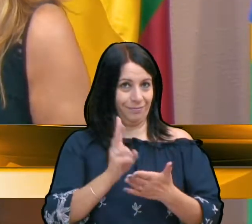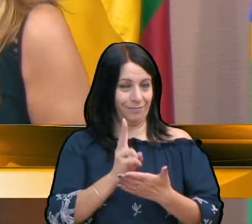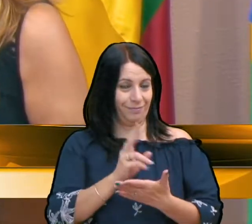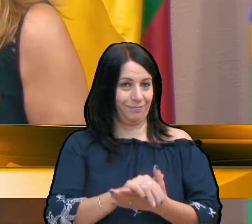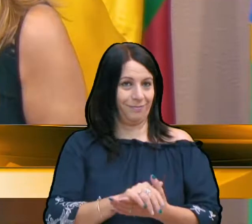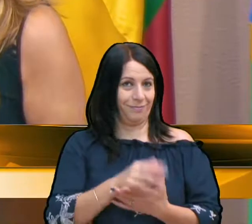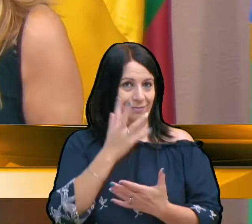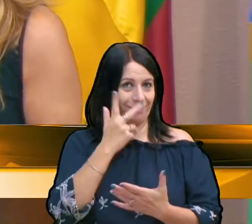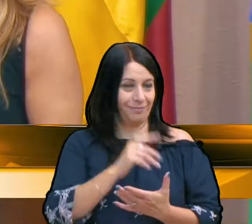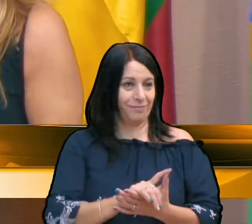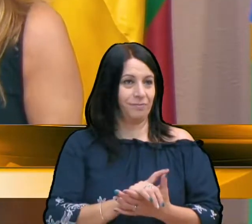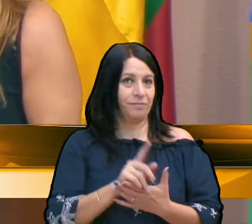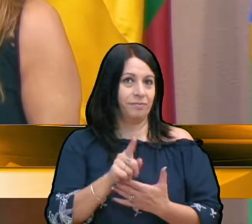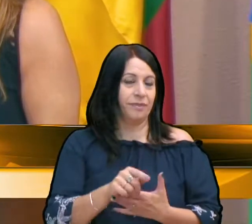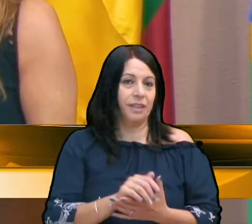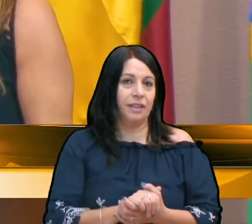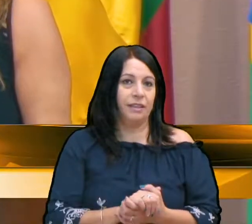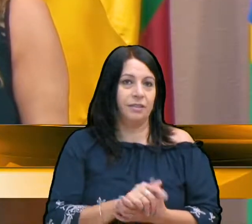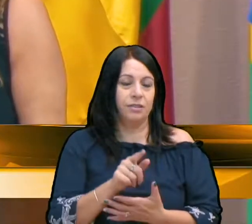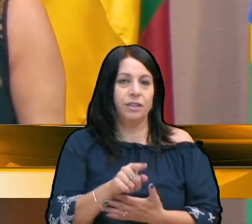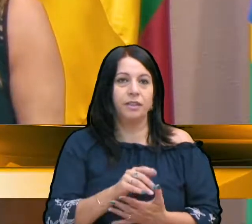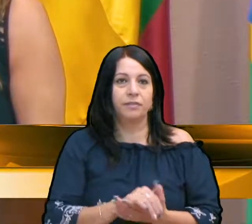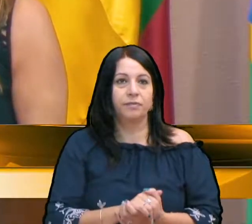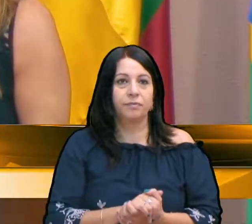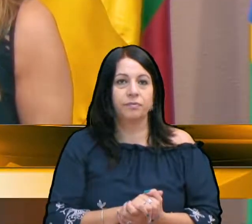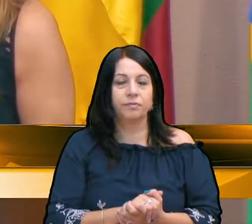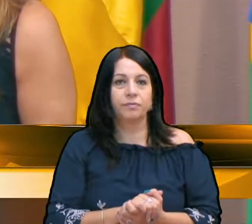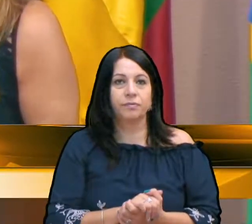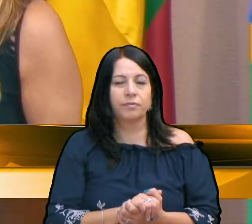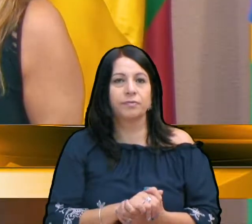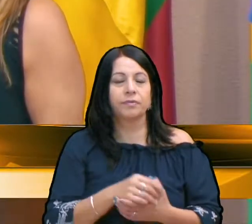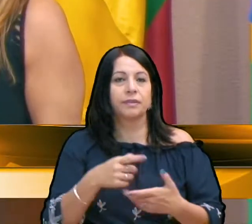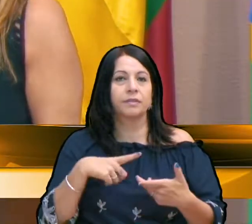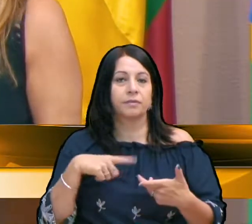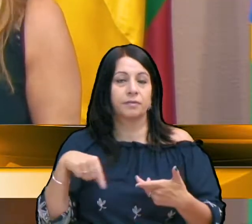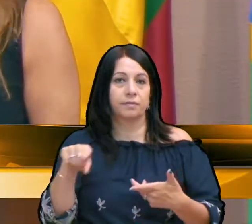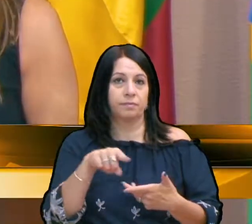linda, né? Tem muitas mulheres e homens bonitos aqui.